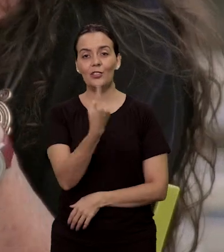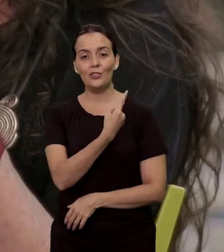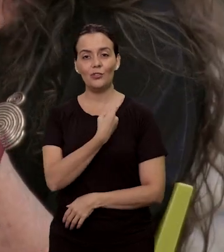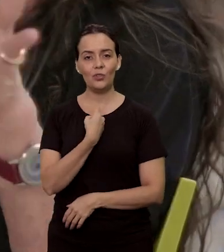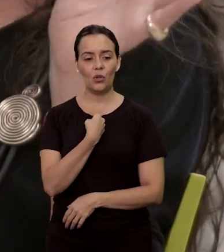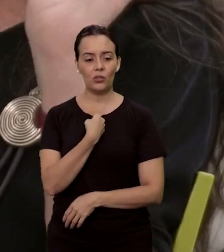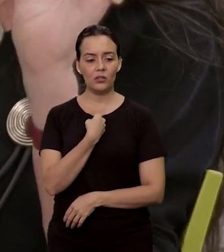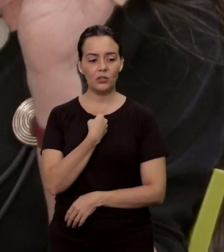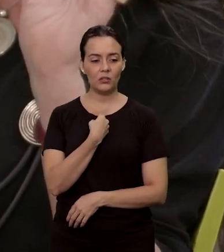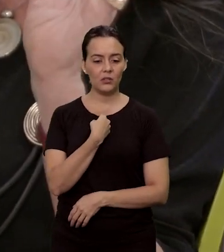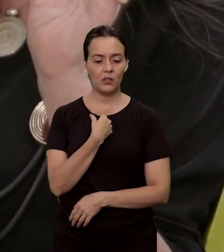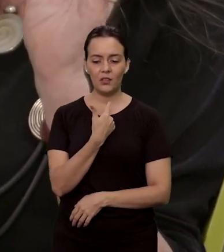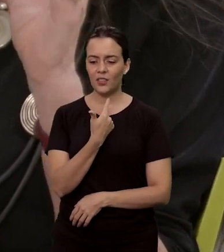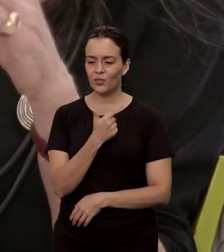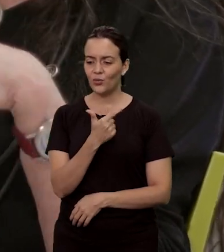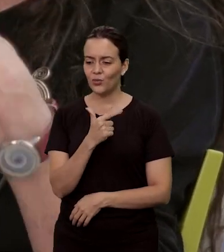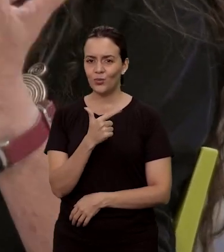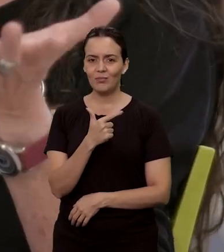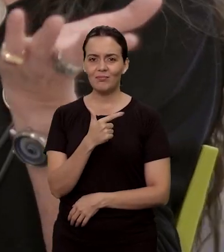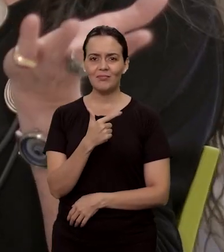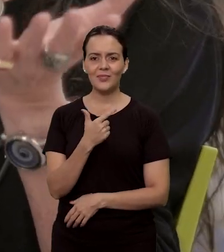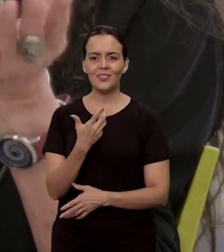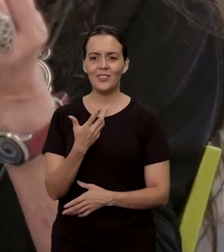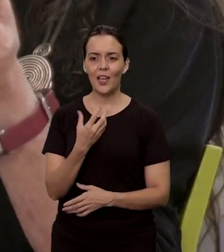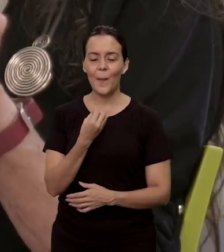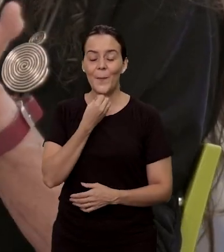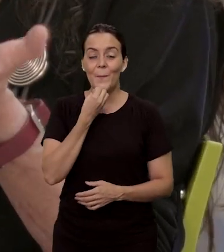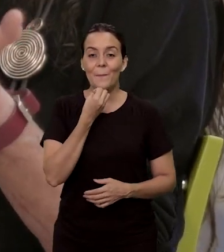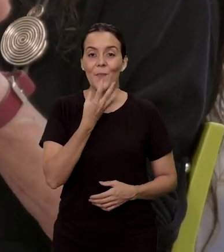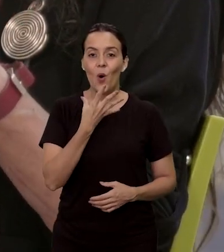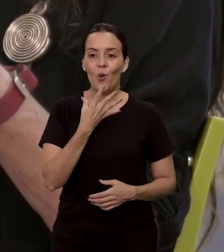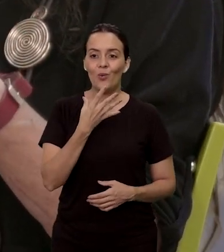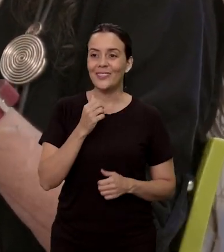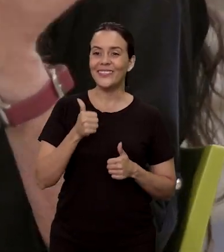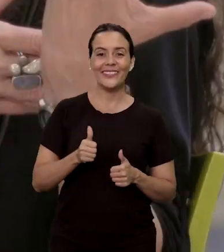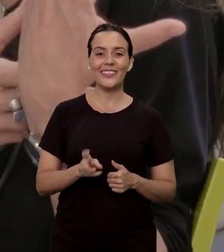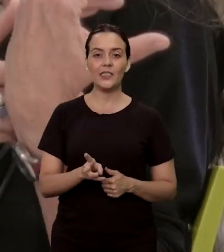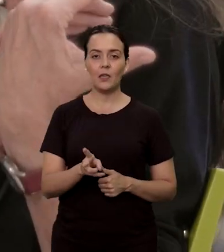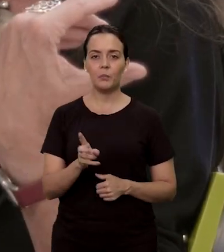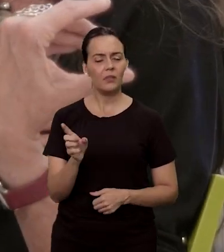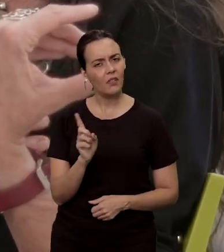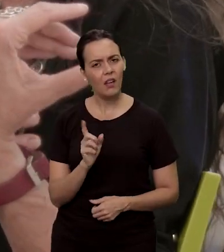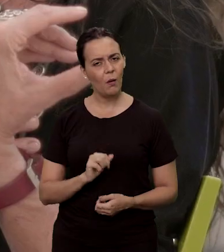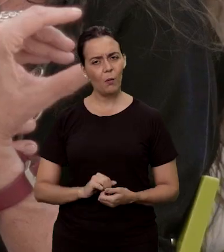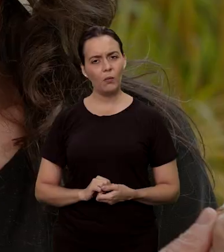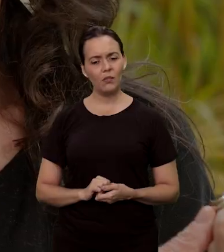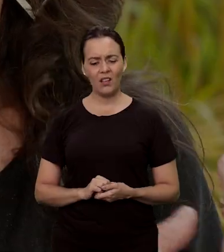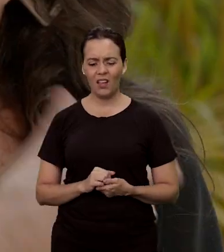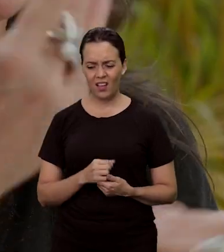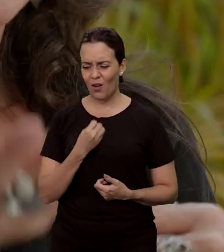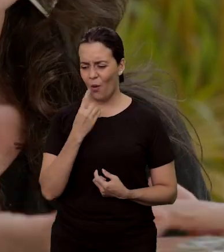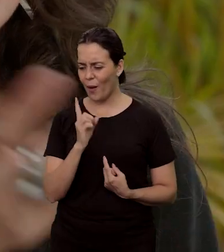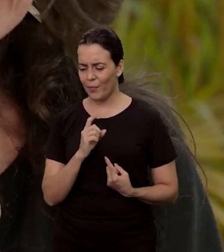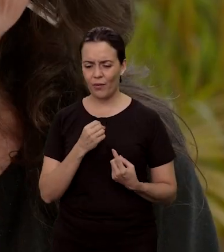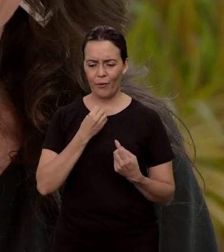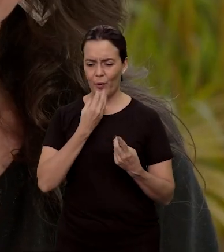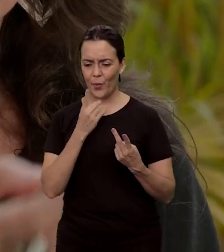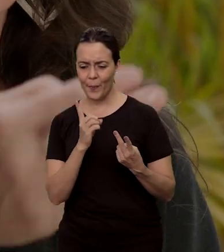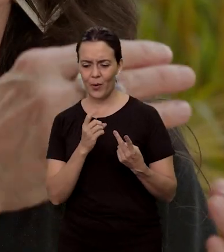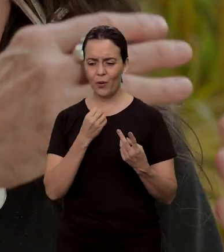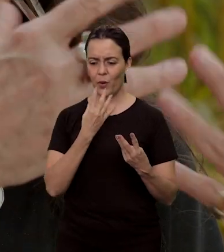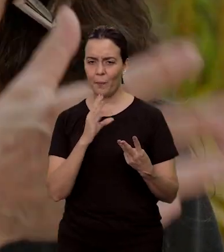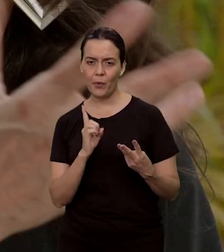insatisfeito. É uma sociedade insatisfeita. Nunca foi tão melhor do que antes. Sim. Dá para melhorar,